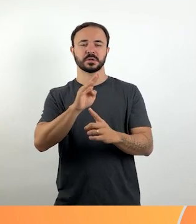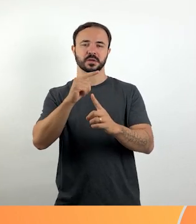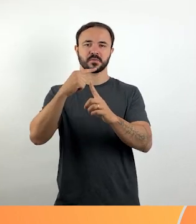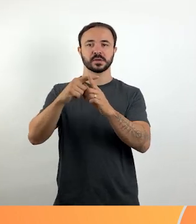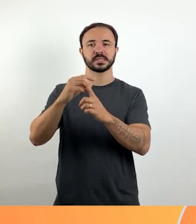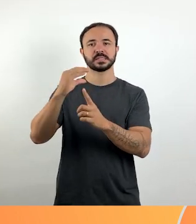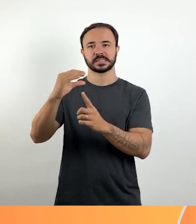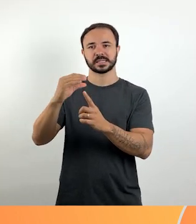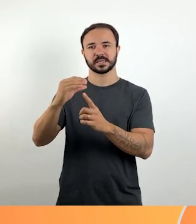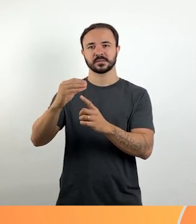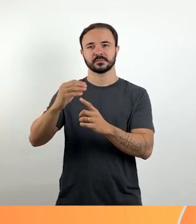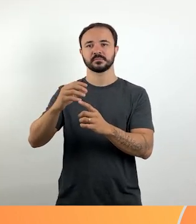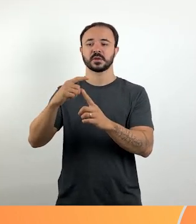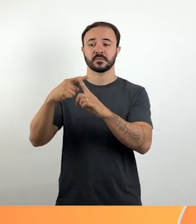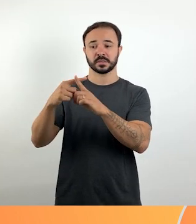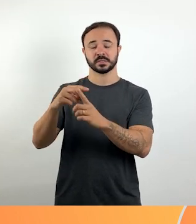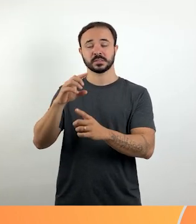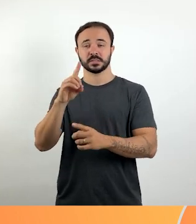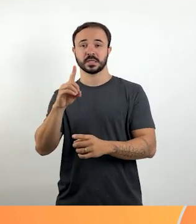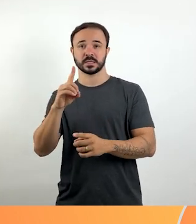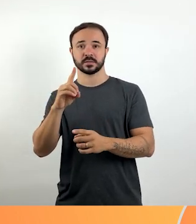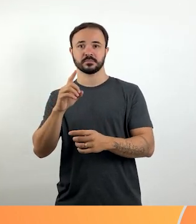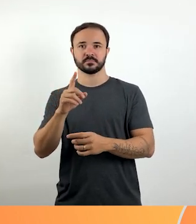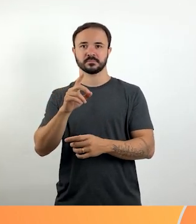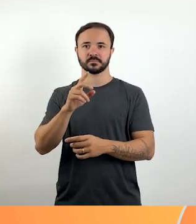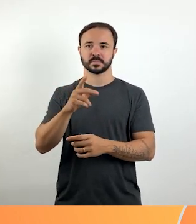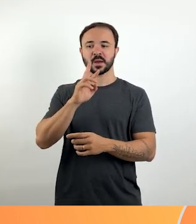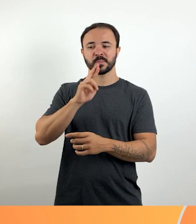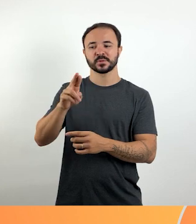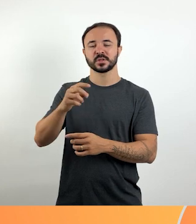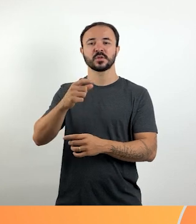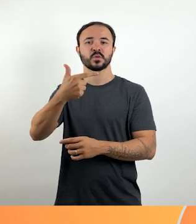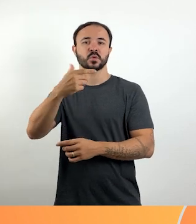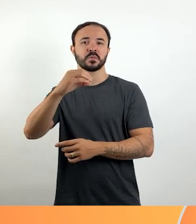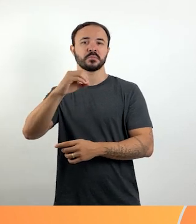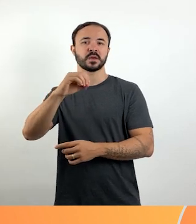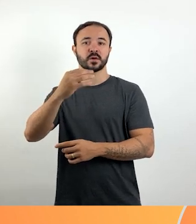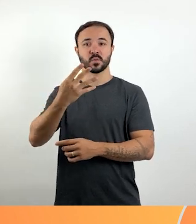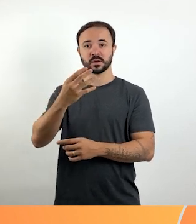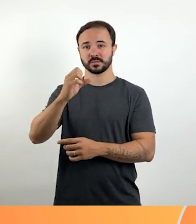C vezes D igual a 2048.